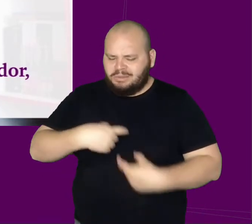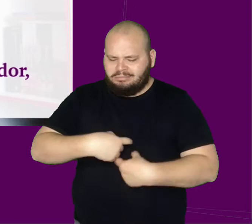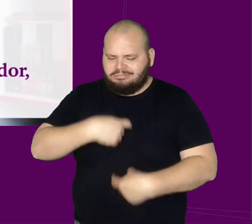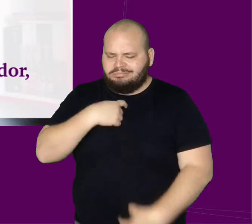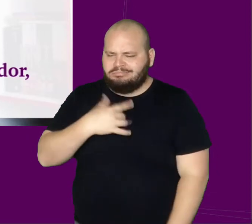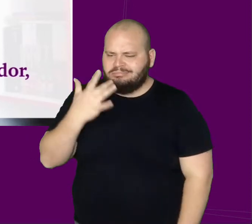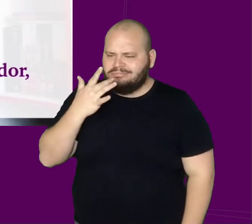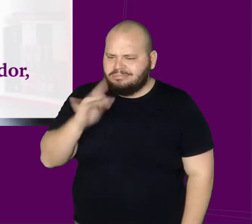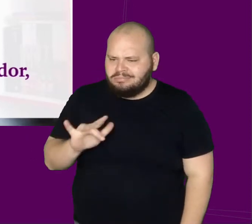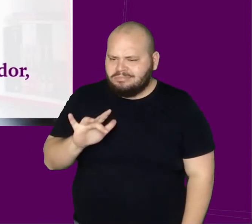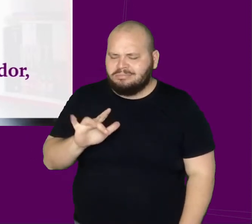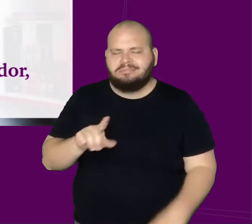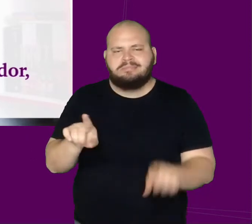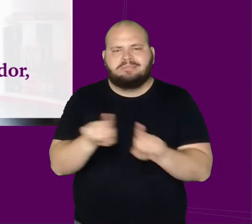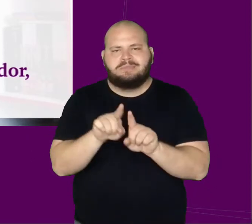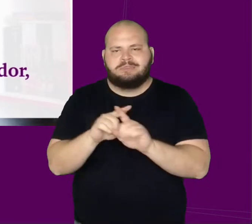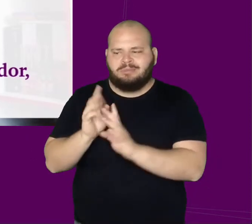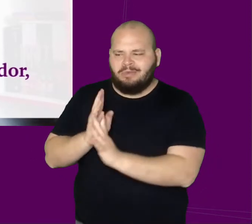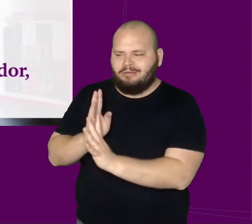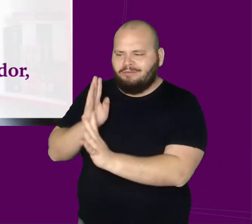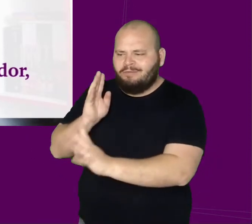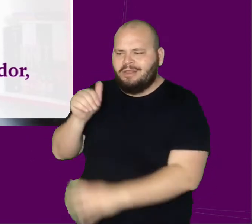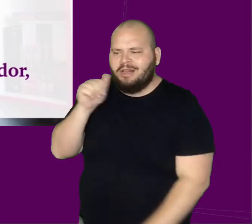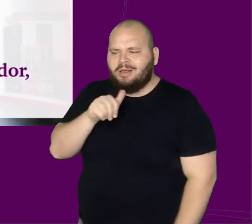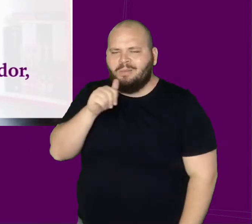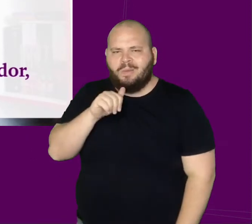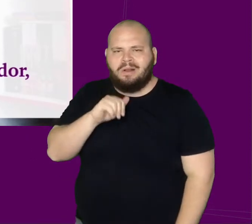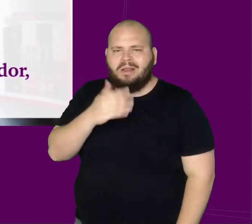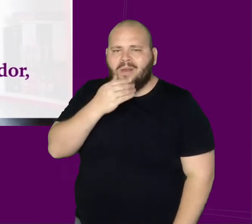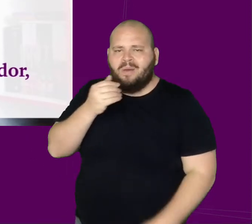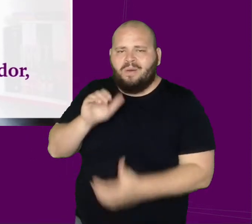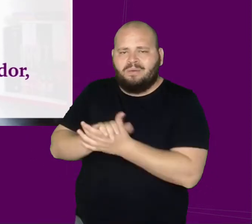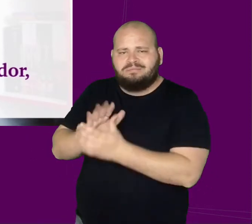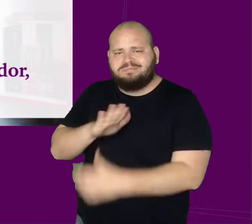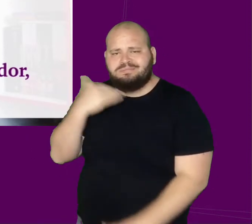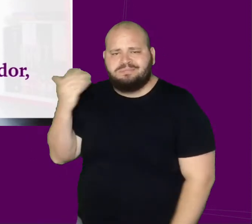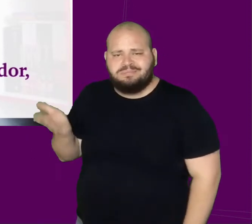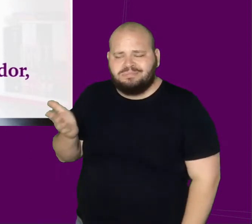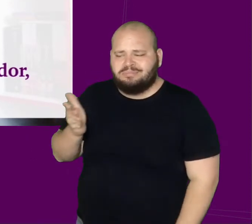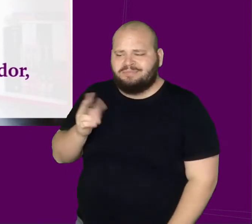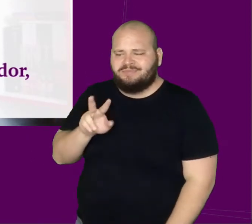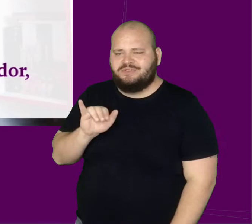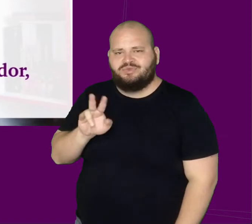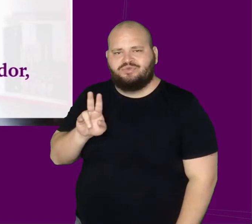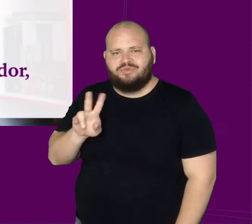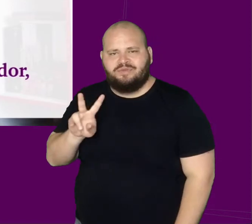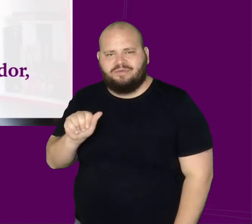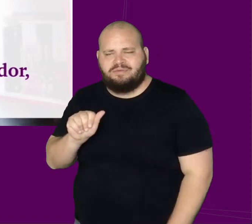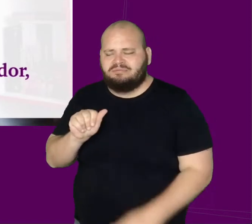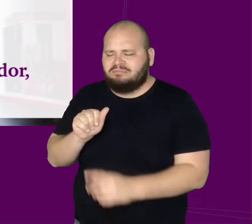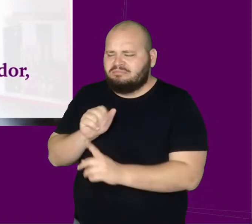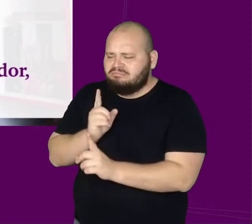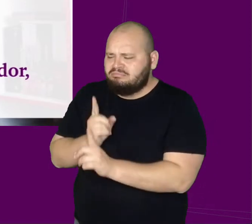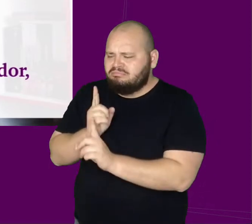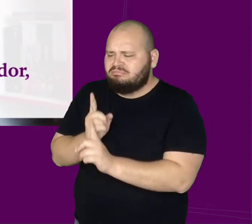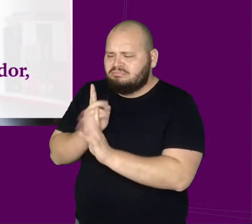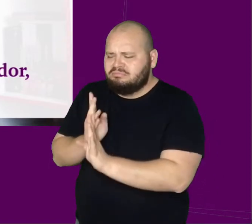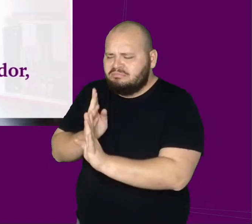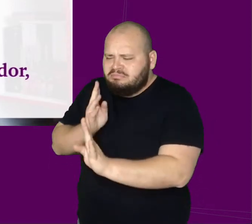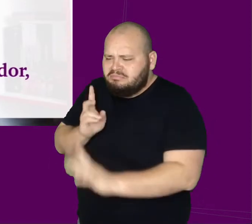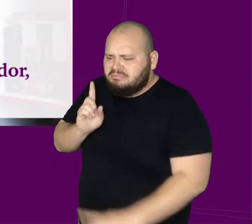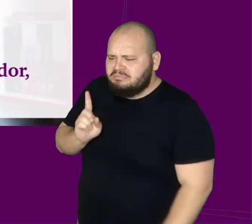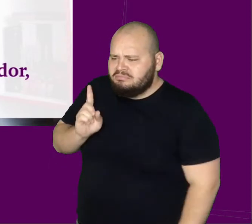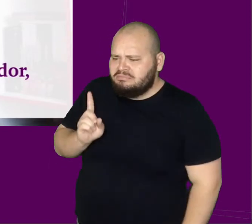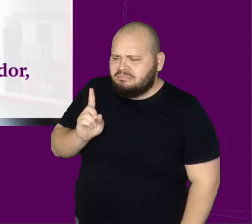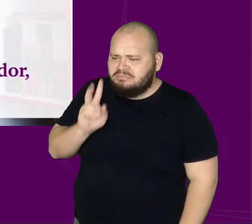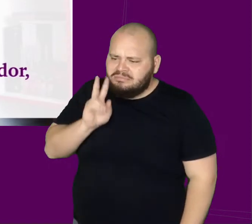branco, e quando se entra na fila das viúvas, batendo papo e cabo de sombrinha, é que a poeira misericordiosa recobriu coisa